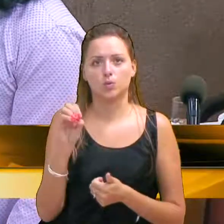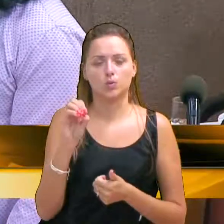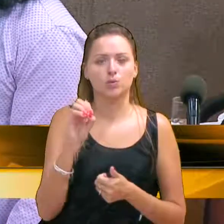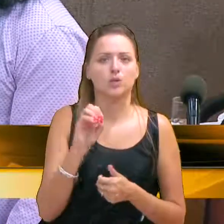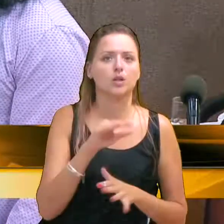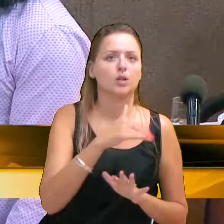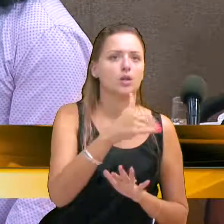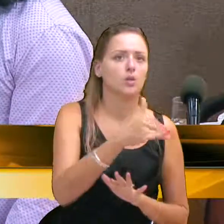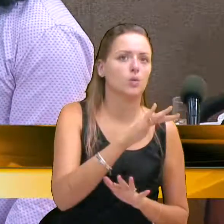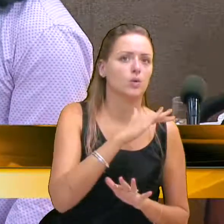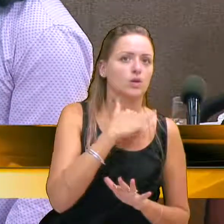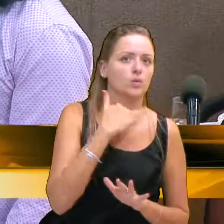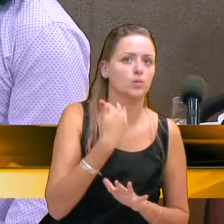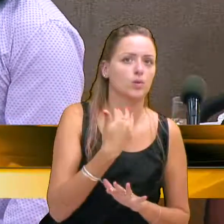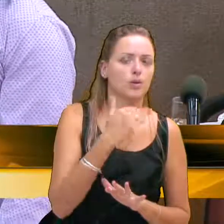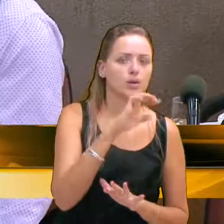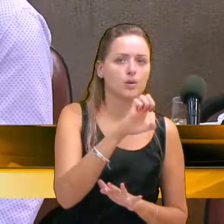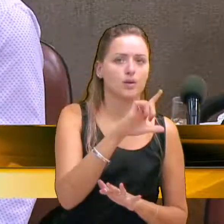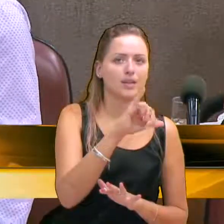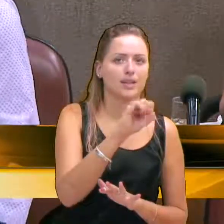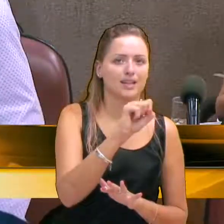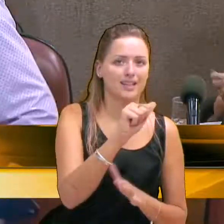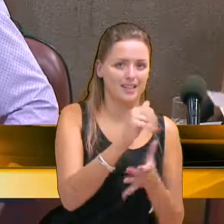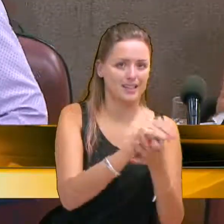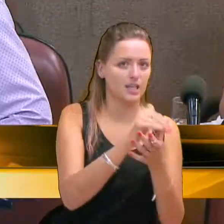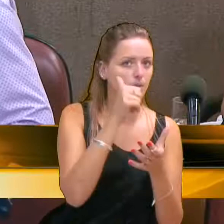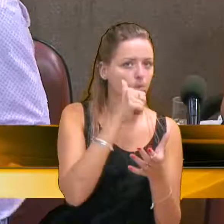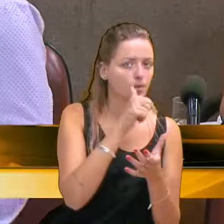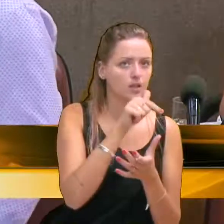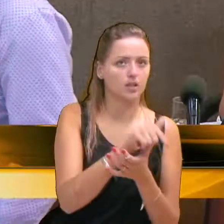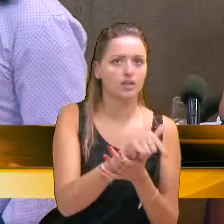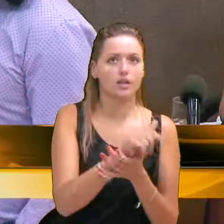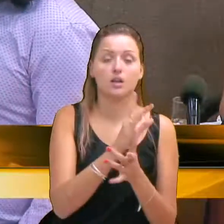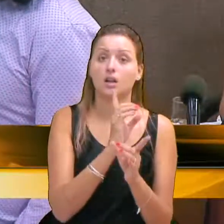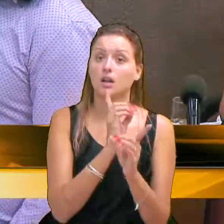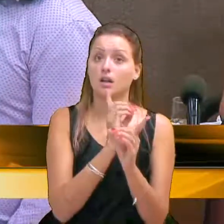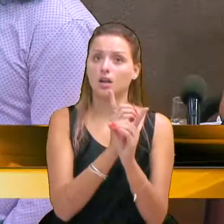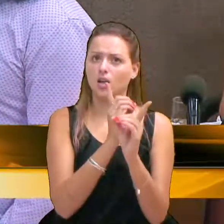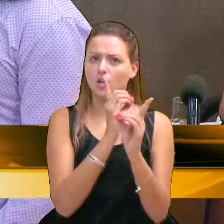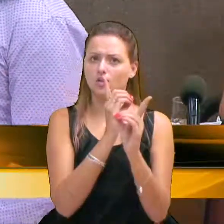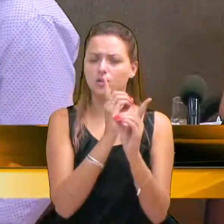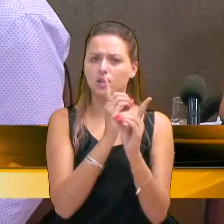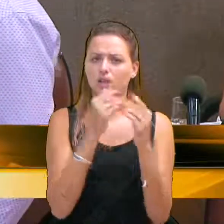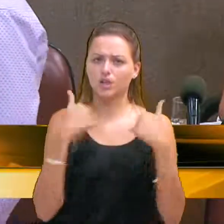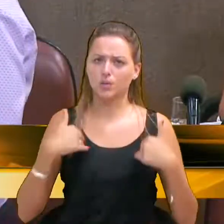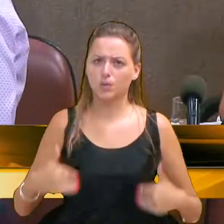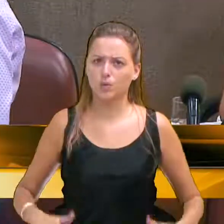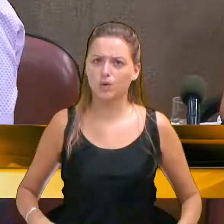da Elisa Samúdio, né? É isso? Acharam o corpo dela, não?